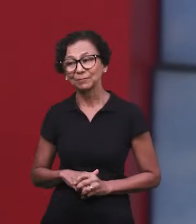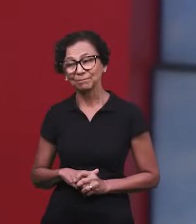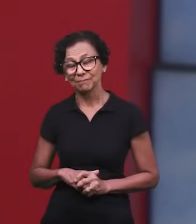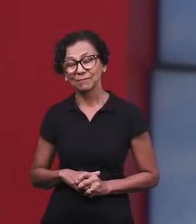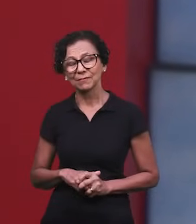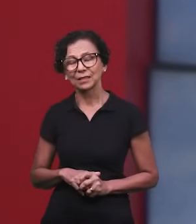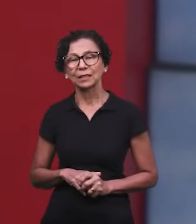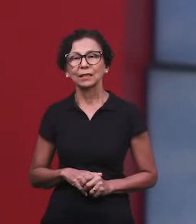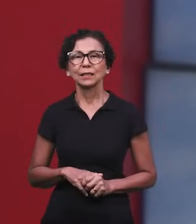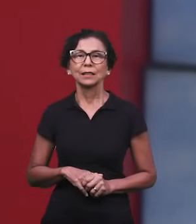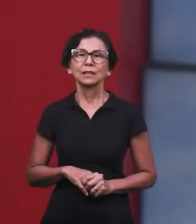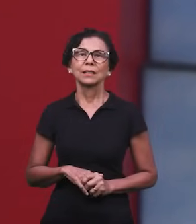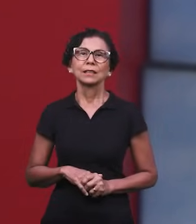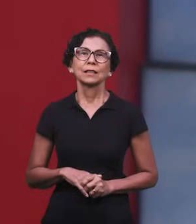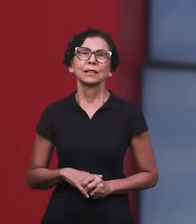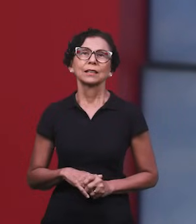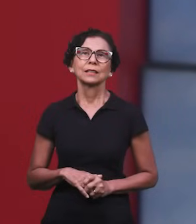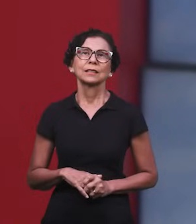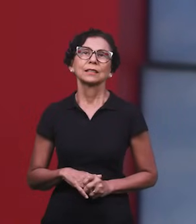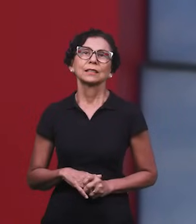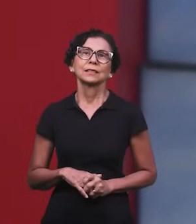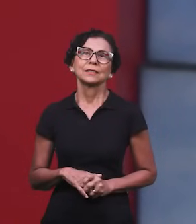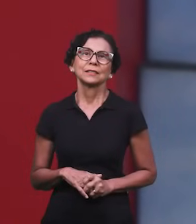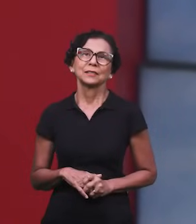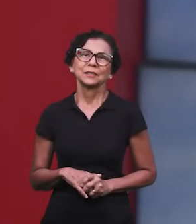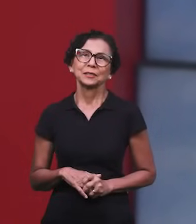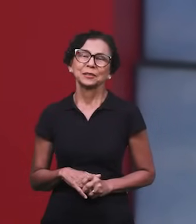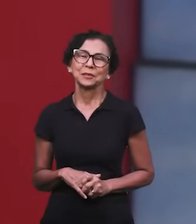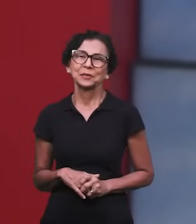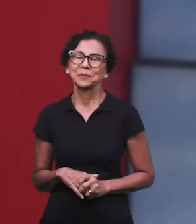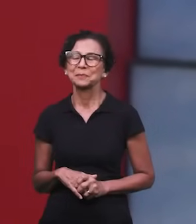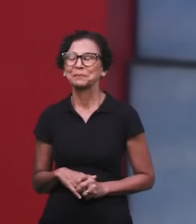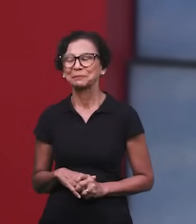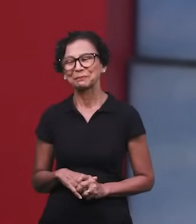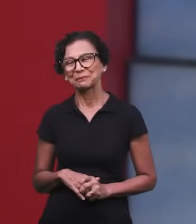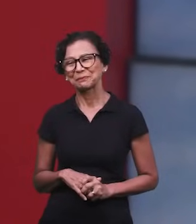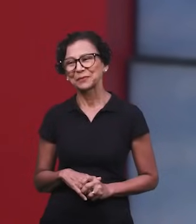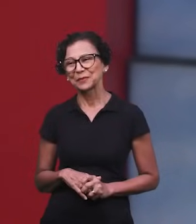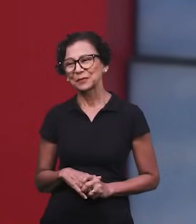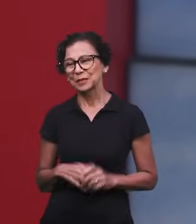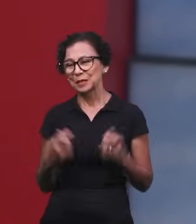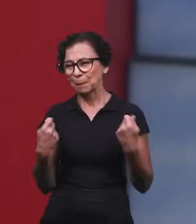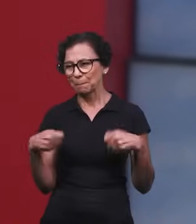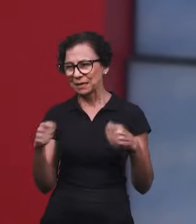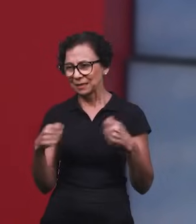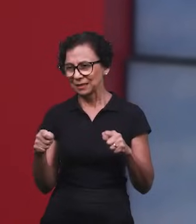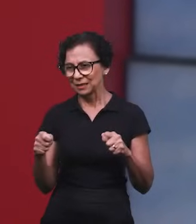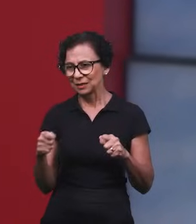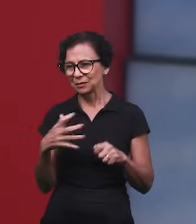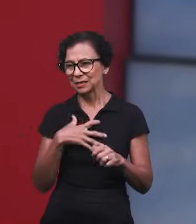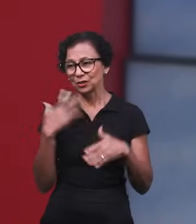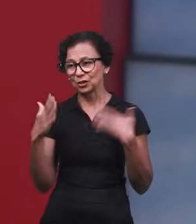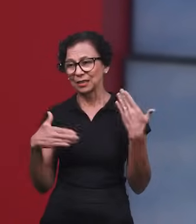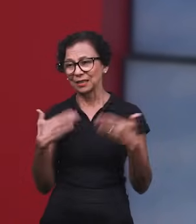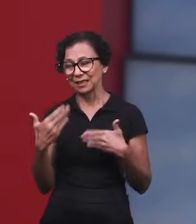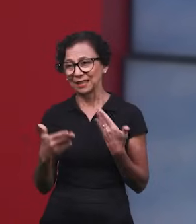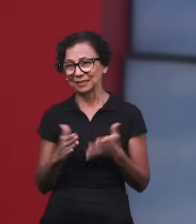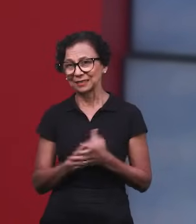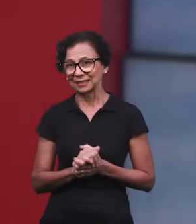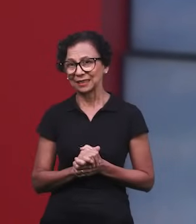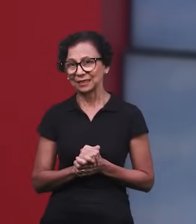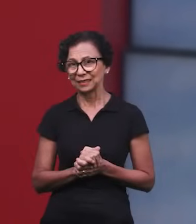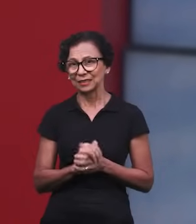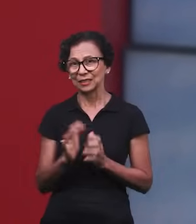praticar, que é a alegria de ser perseguido. E o Senhor Jesus falou, bem-aventurados que